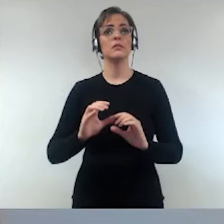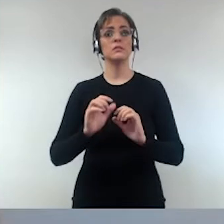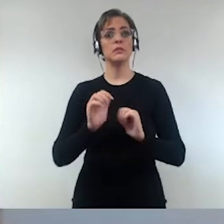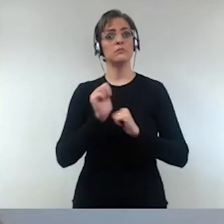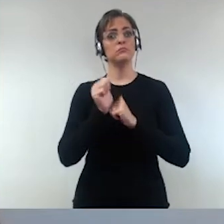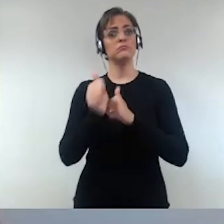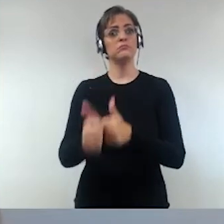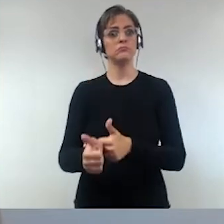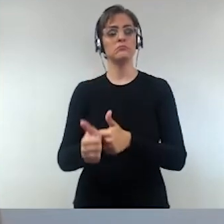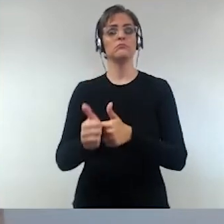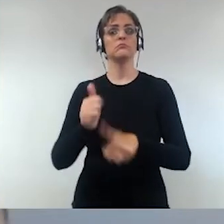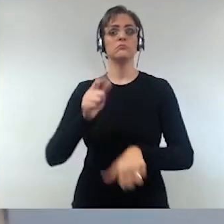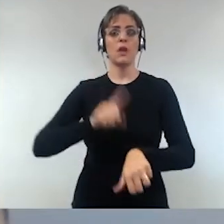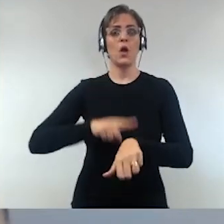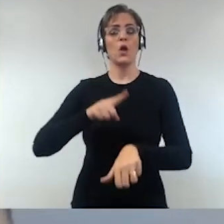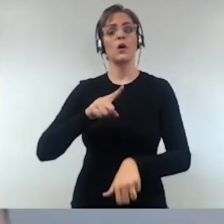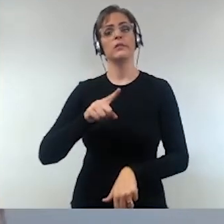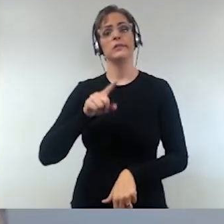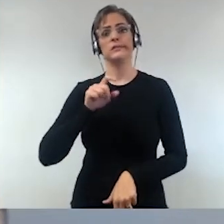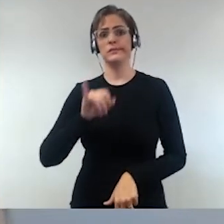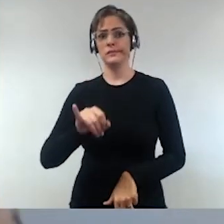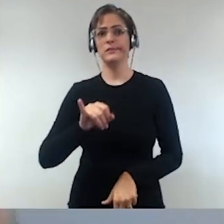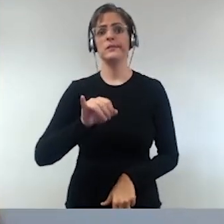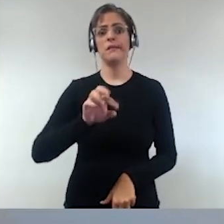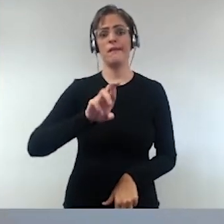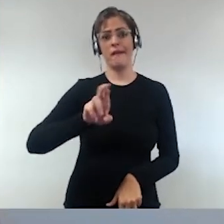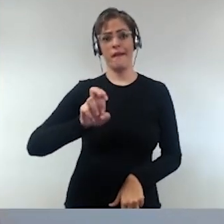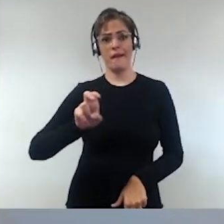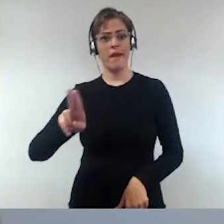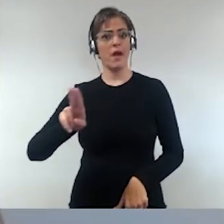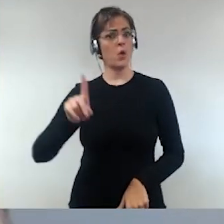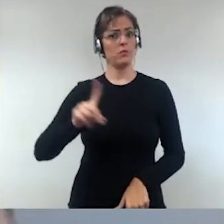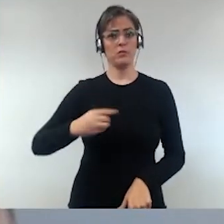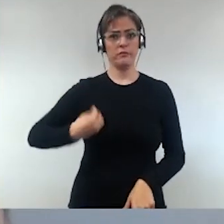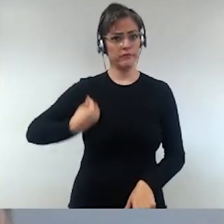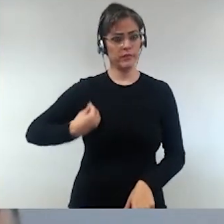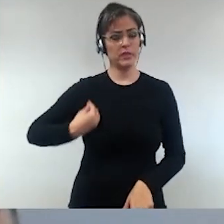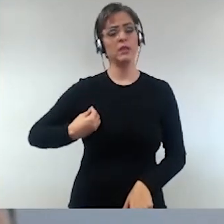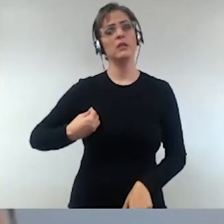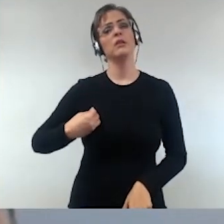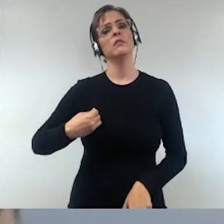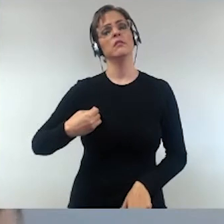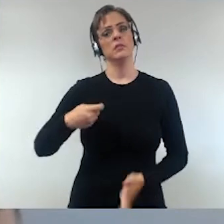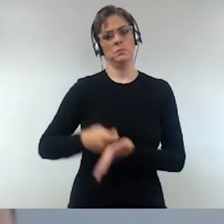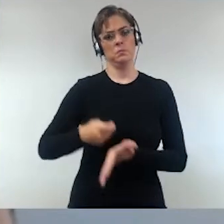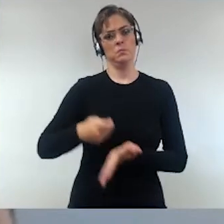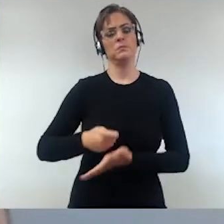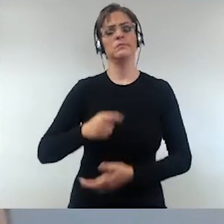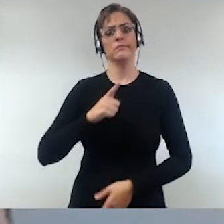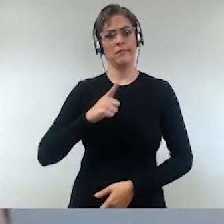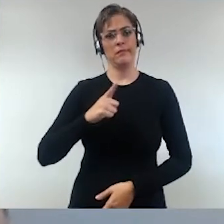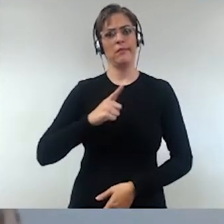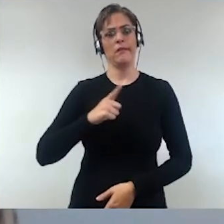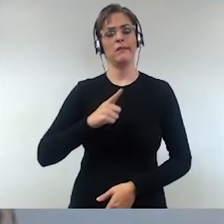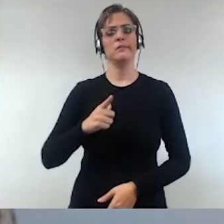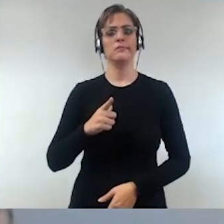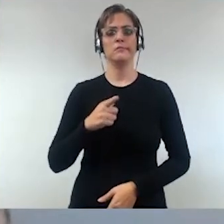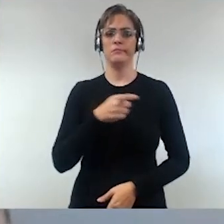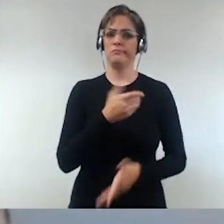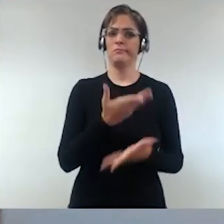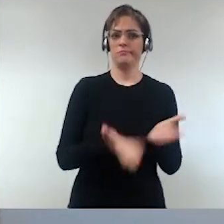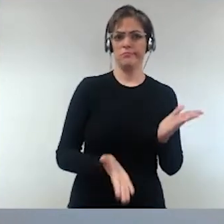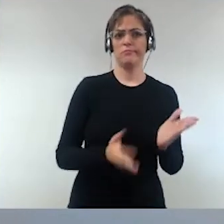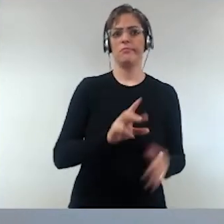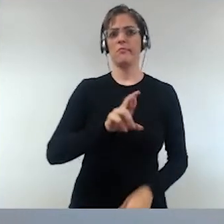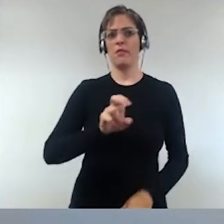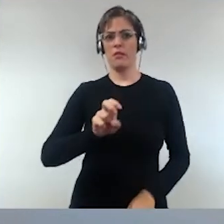e previu uma sanção quando o demandado, o réu, não comparece à audiência, que é o julgamento, né, em desfavor do réu, que